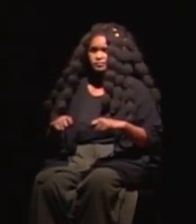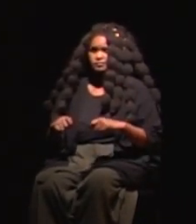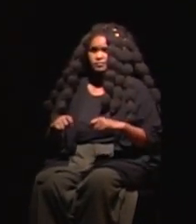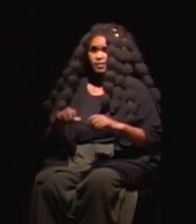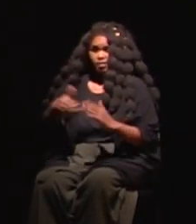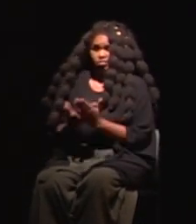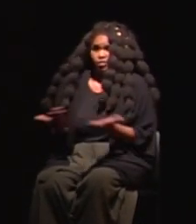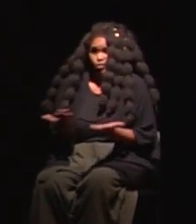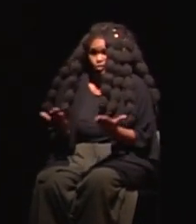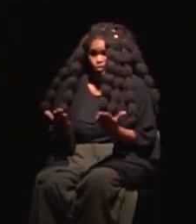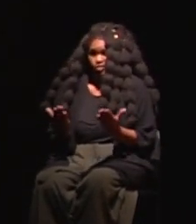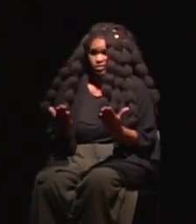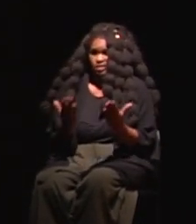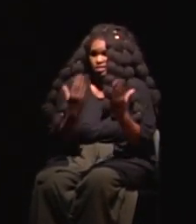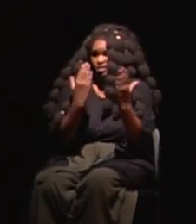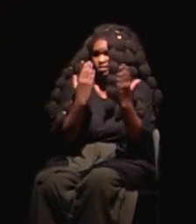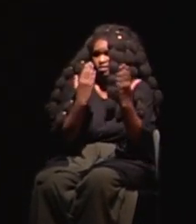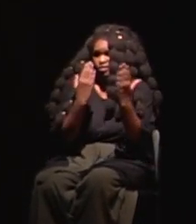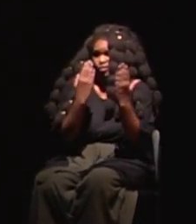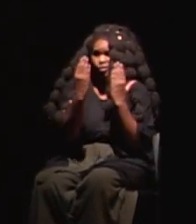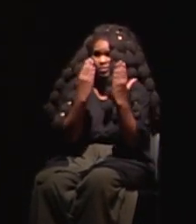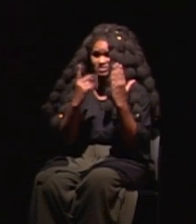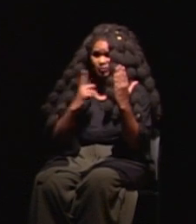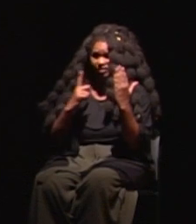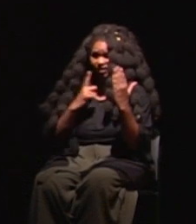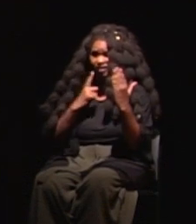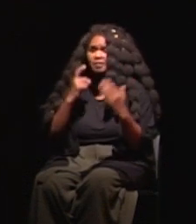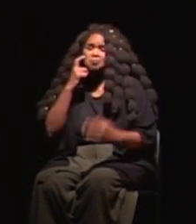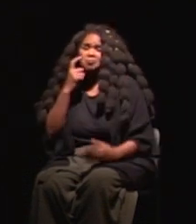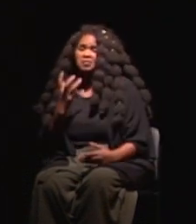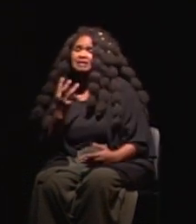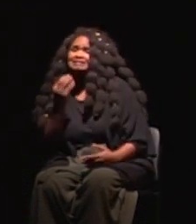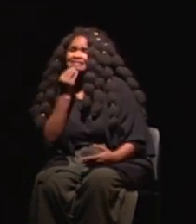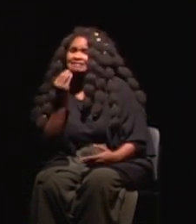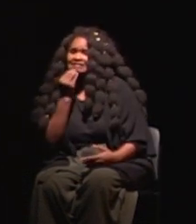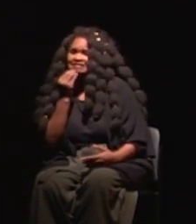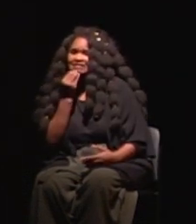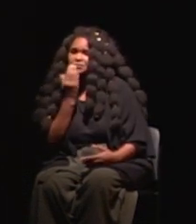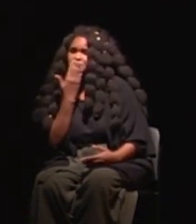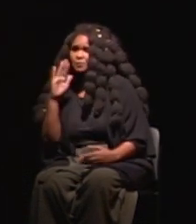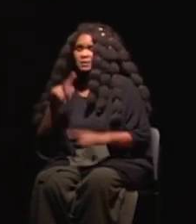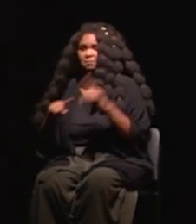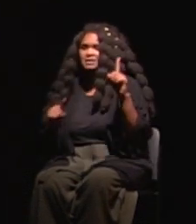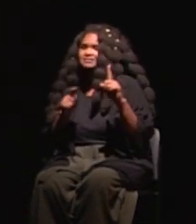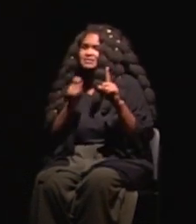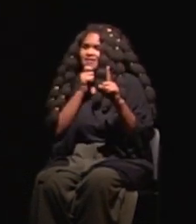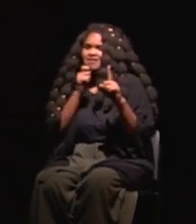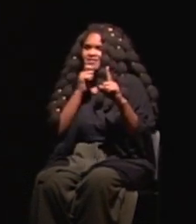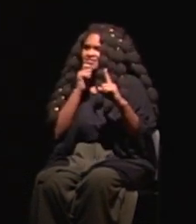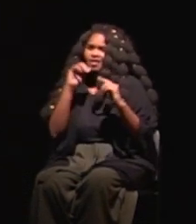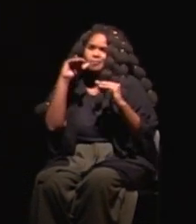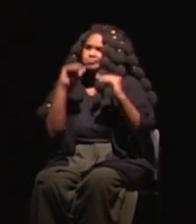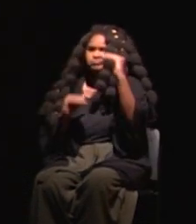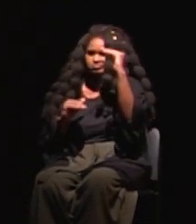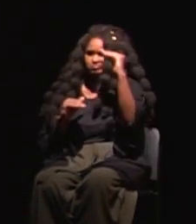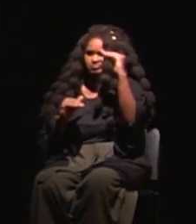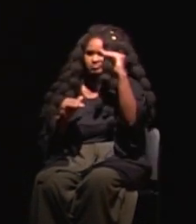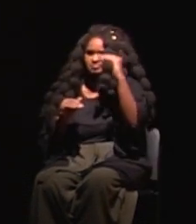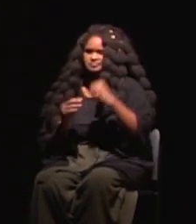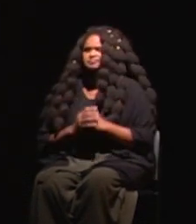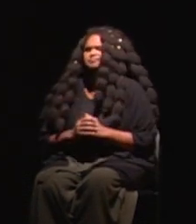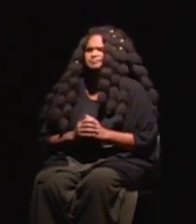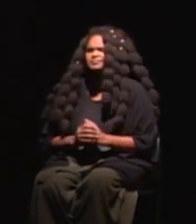incomparável, apesar das promessas da inteligência artificial. A criatividade polissêmica,